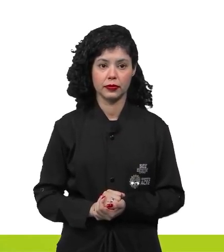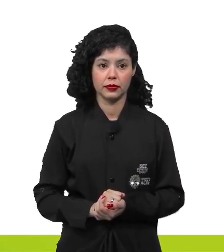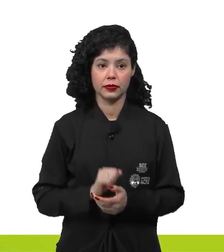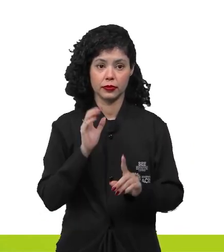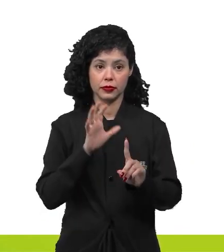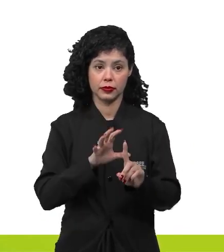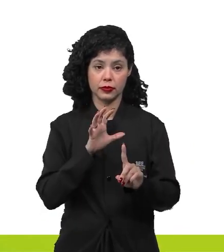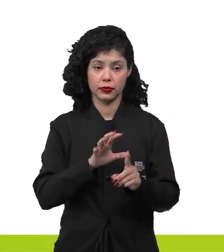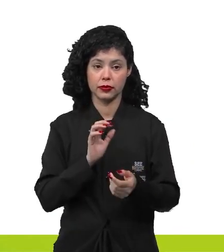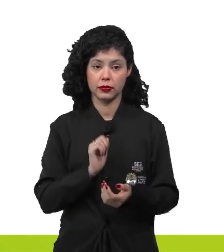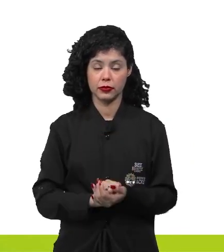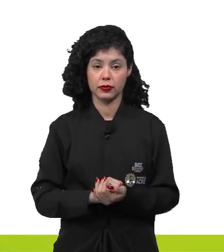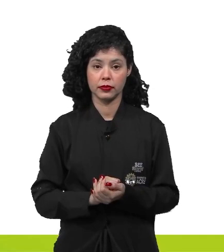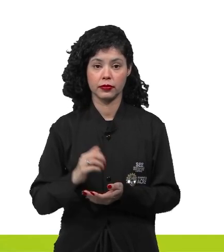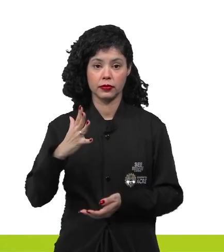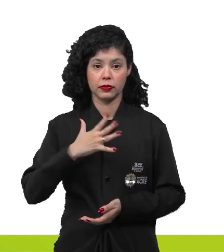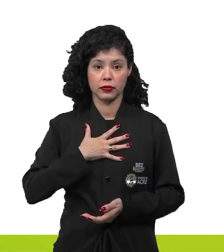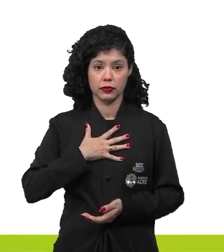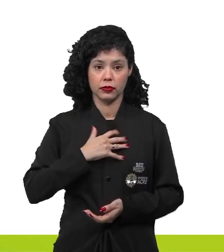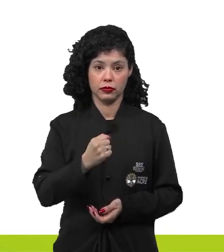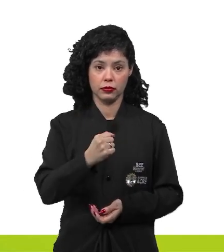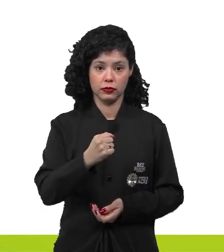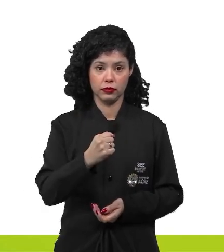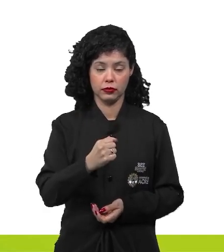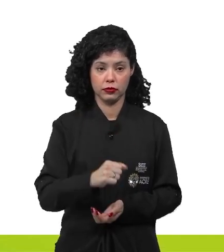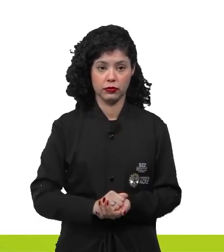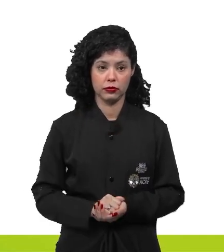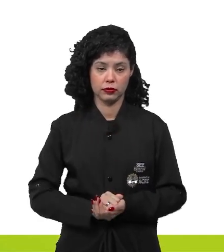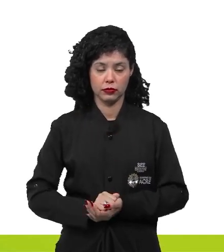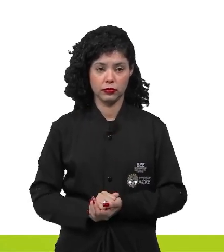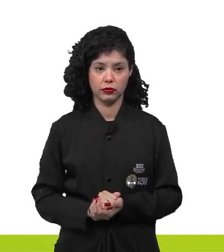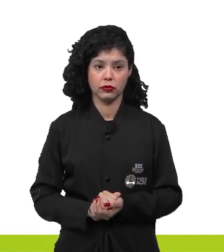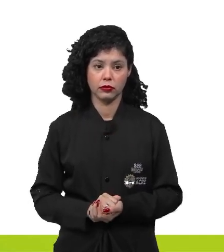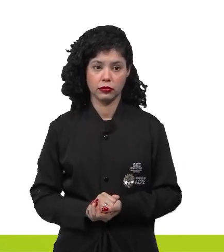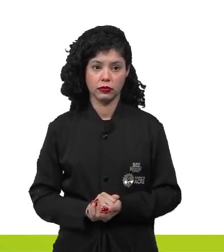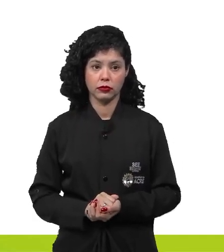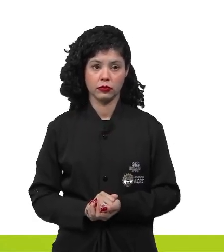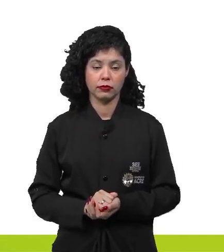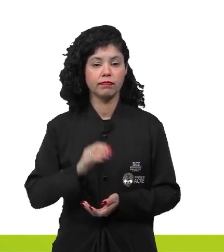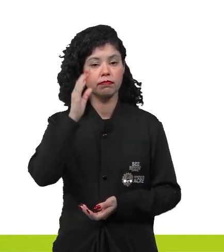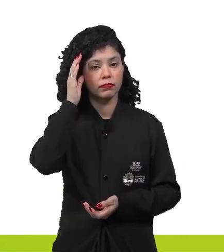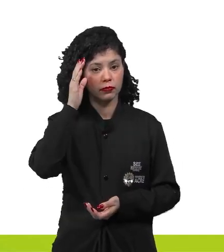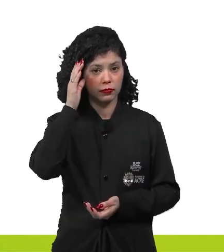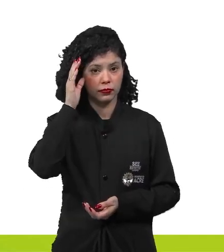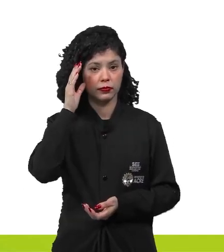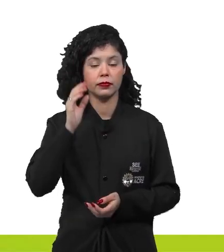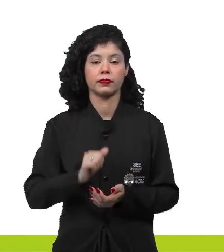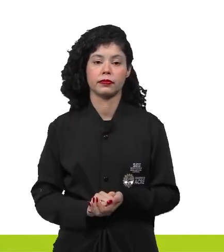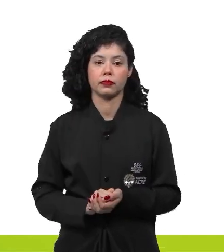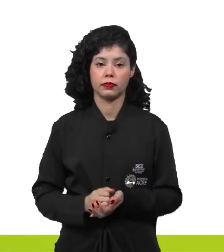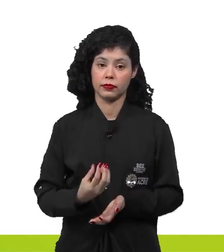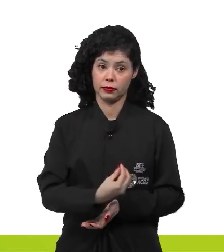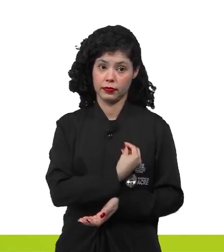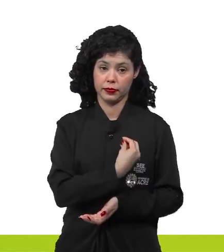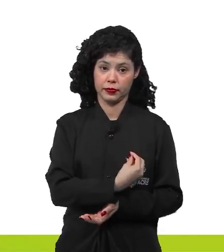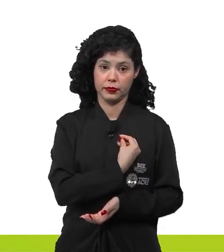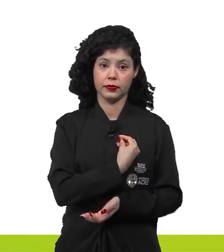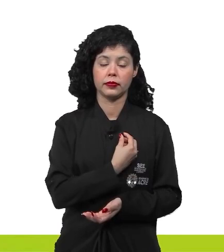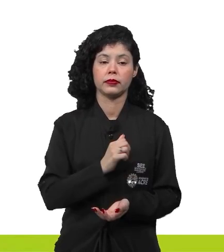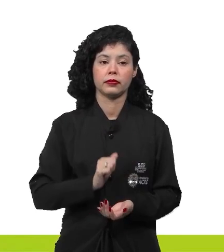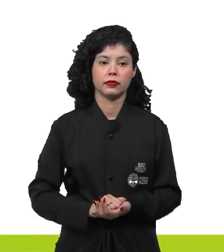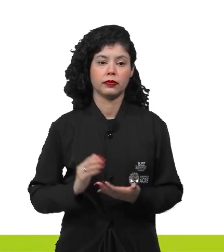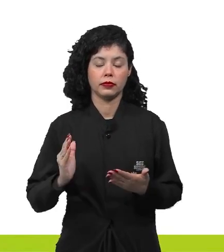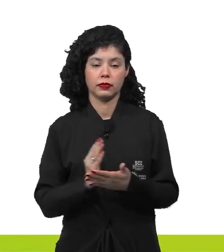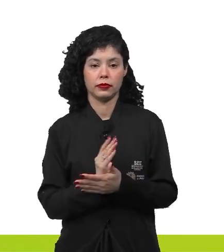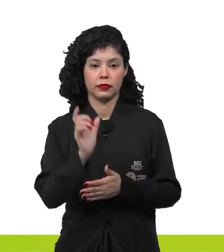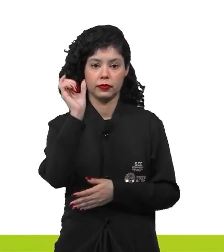a prevenção ao suicídio, né? Nós temos aqui uma campanha de conscientização a favor da vida e nós temos